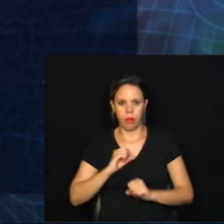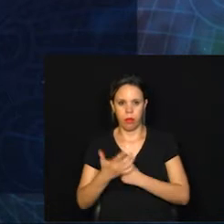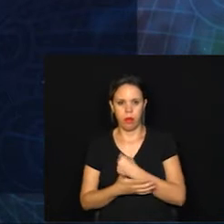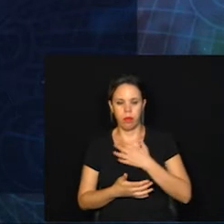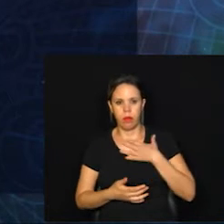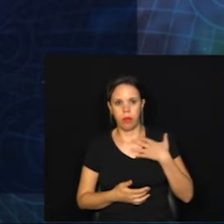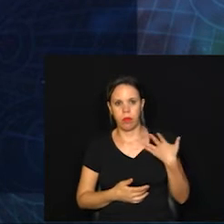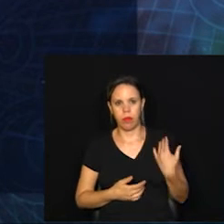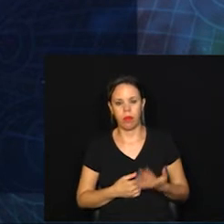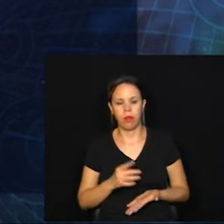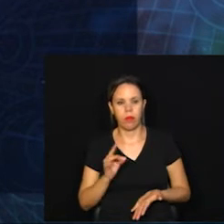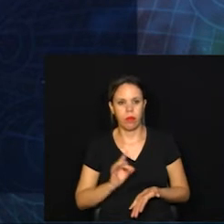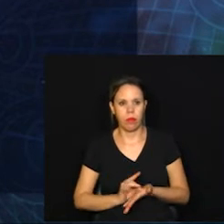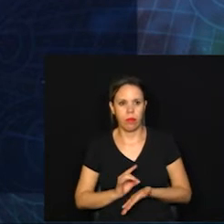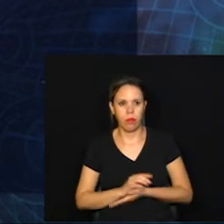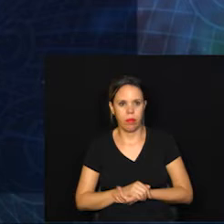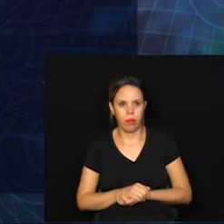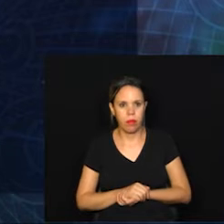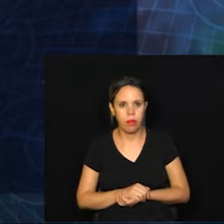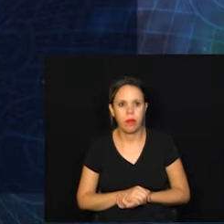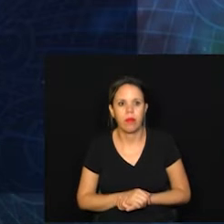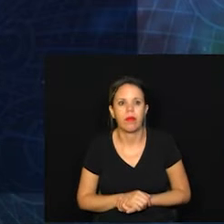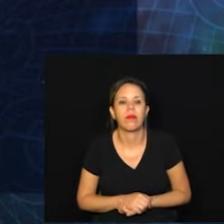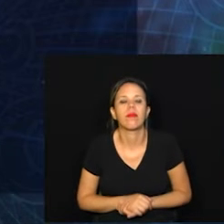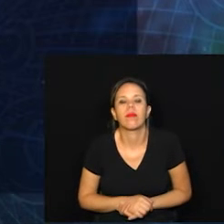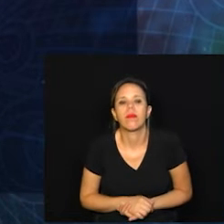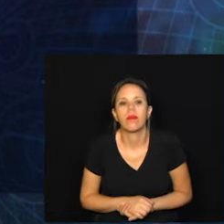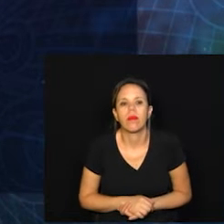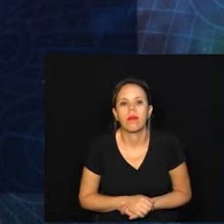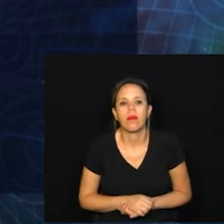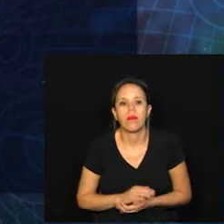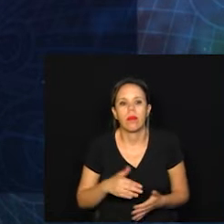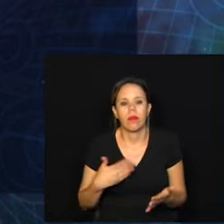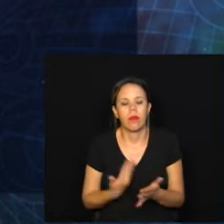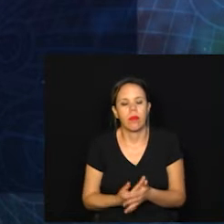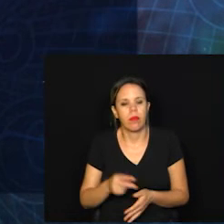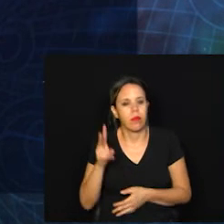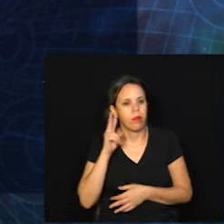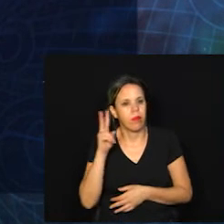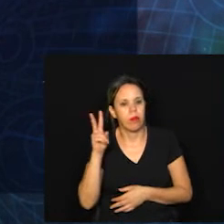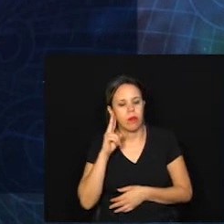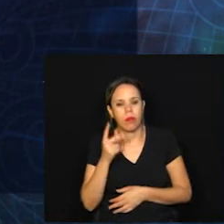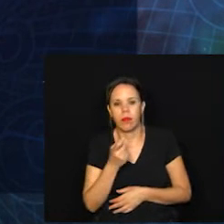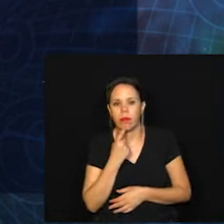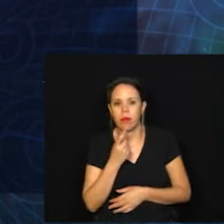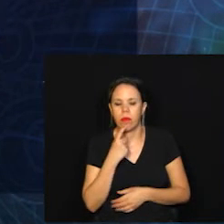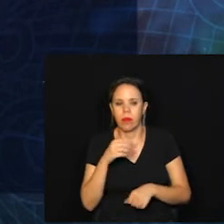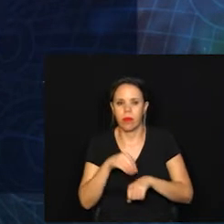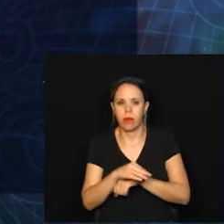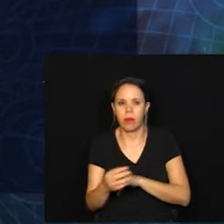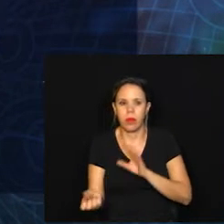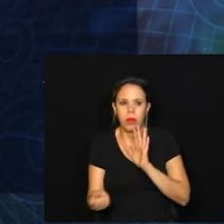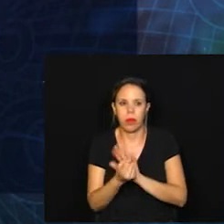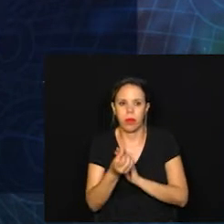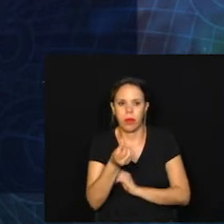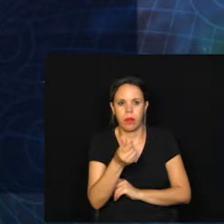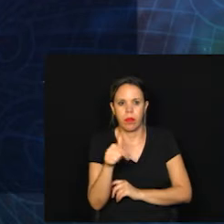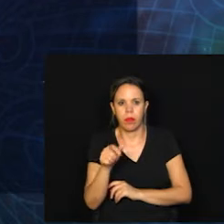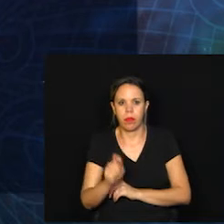166.152 casos confirmados da Covid-19 e até esta segunda-feira, Campinas registrava